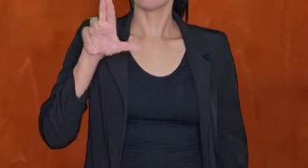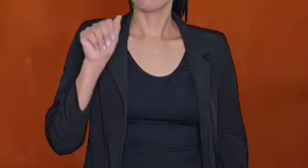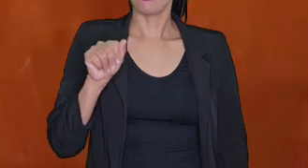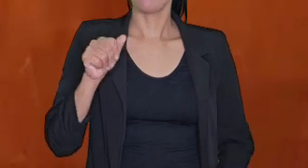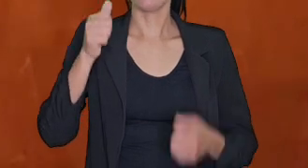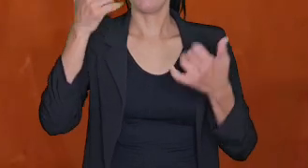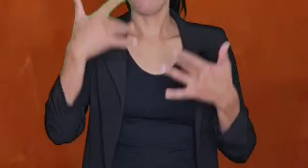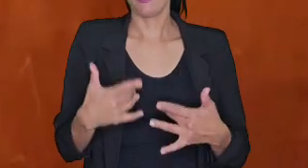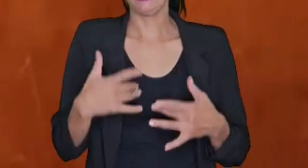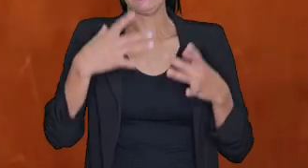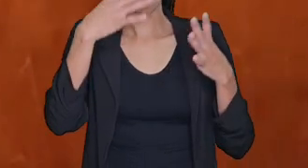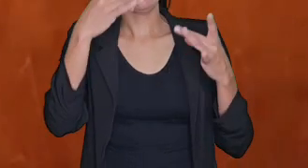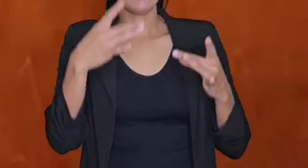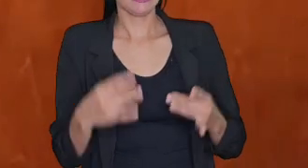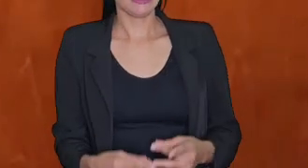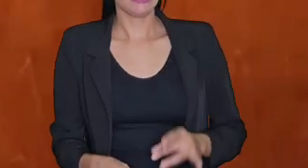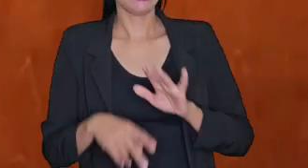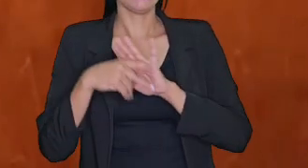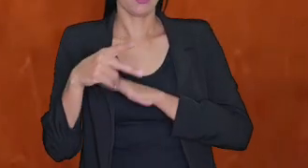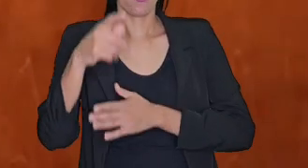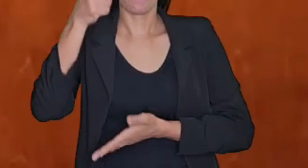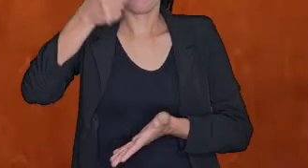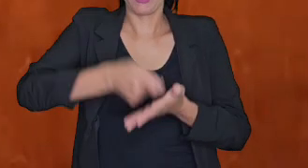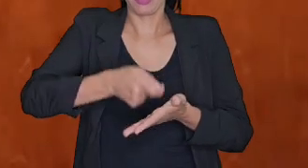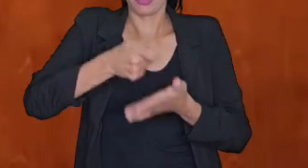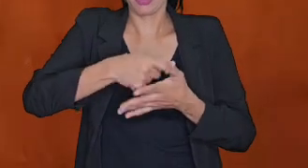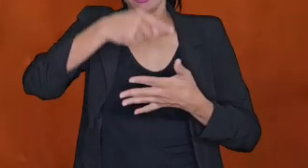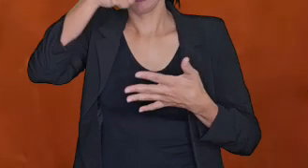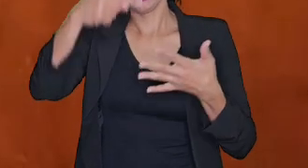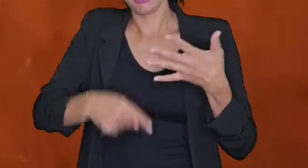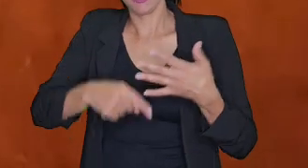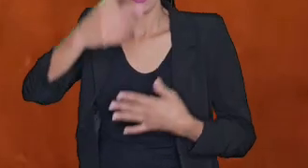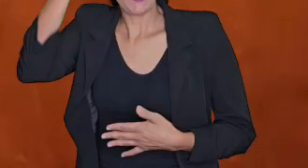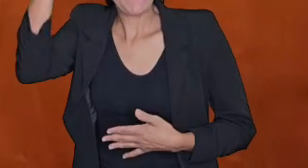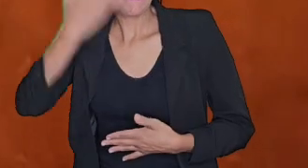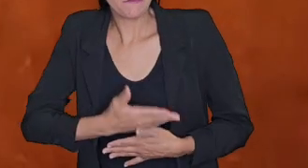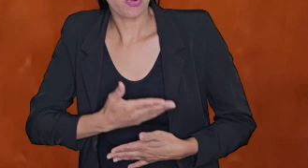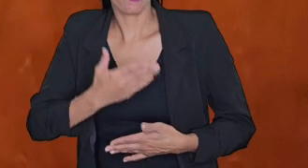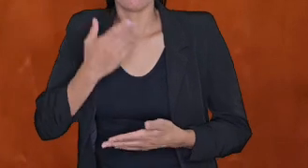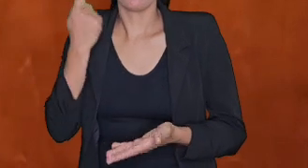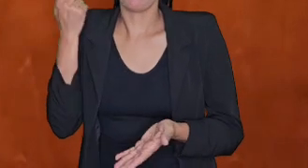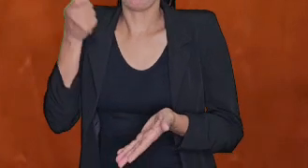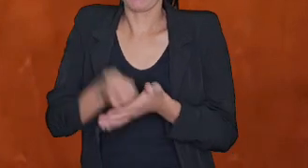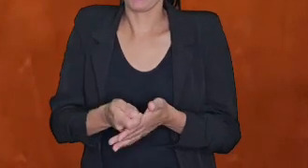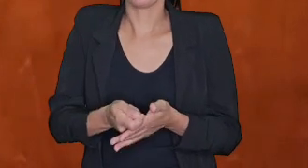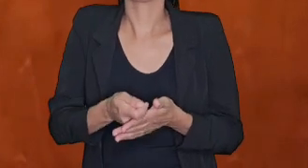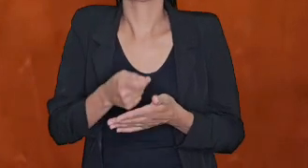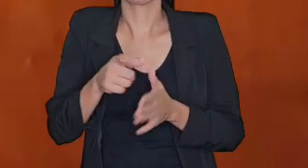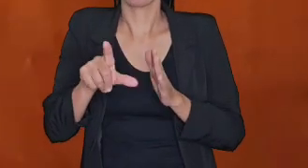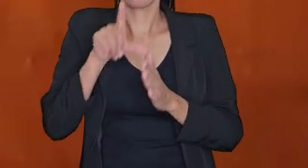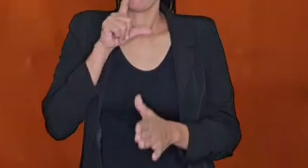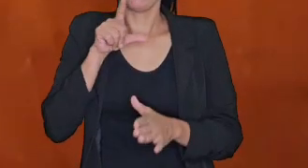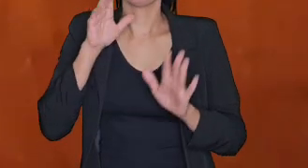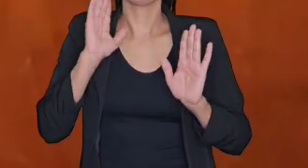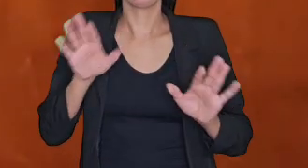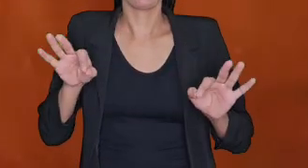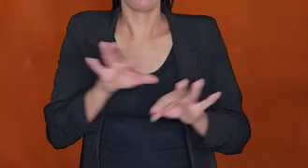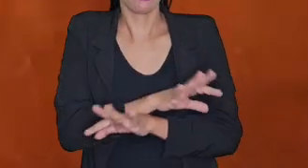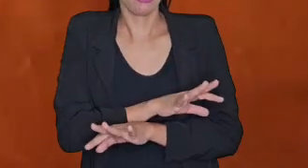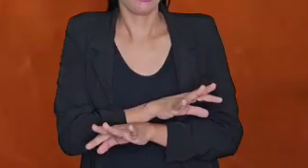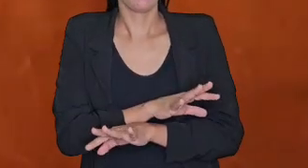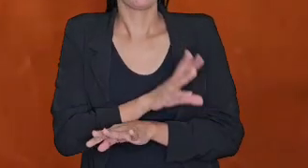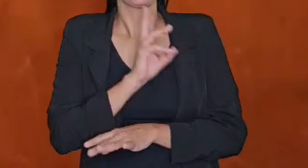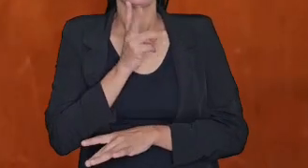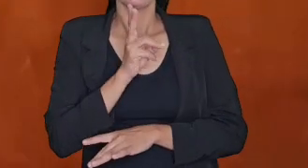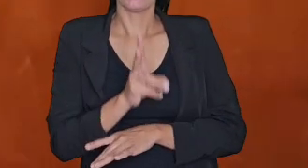A questão do alvará, ela é interessante. O enunciado ele fala descrição detalhada das obrigações e prova da